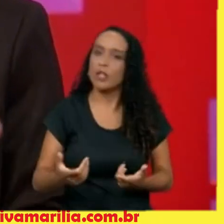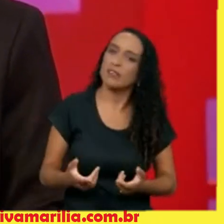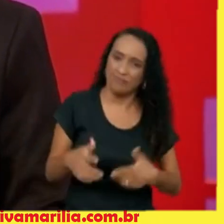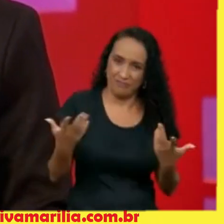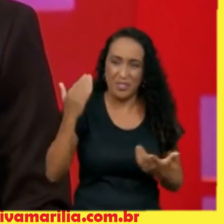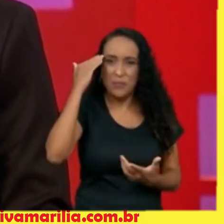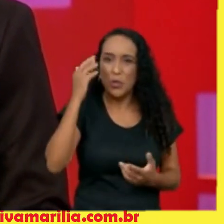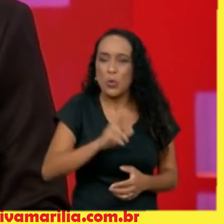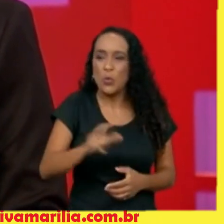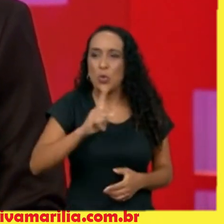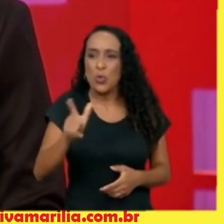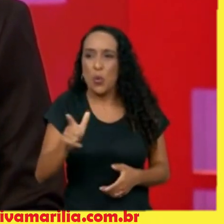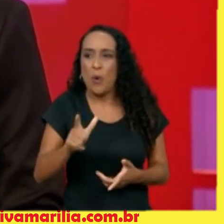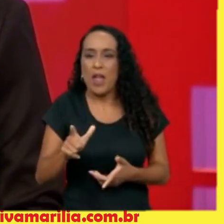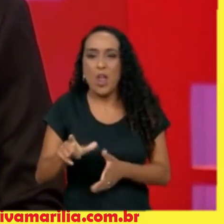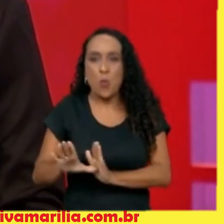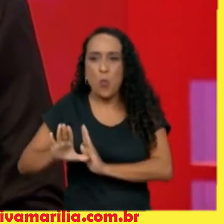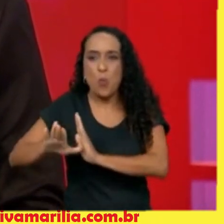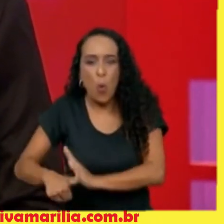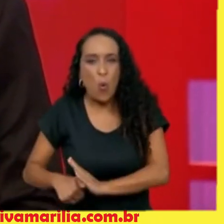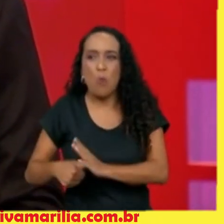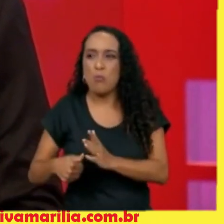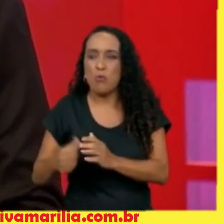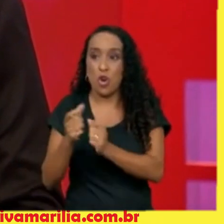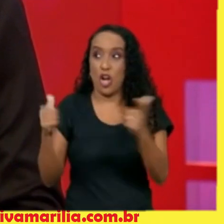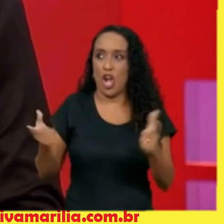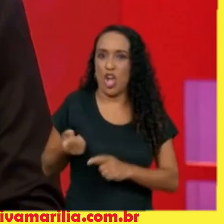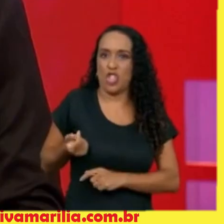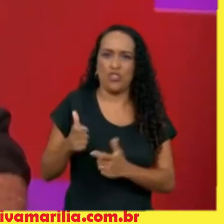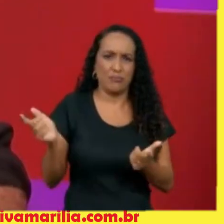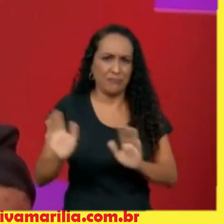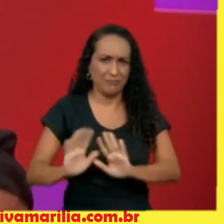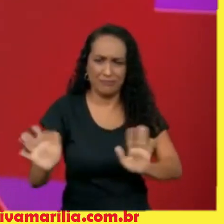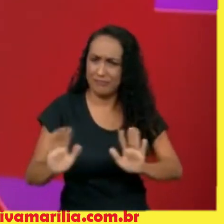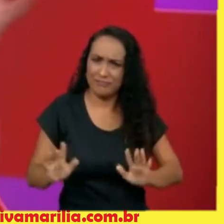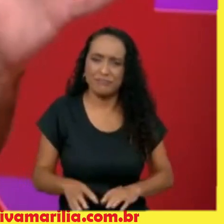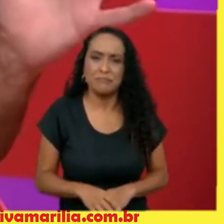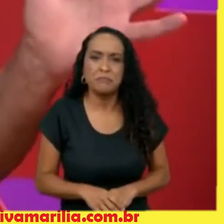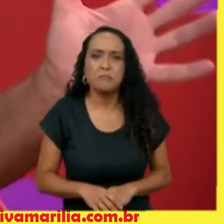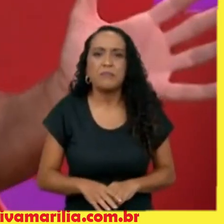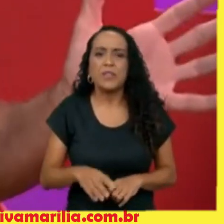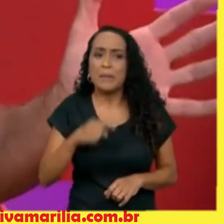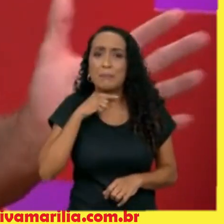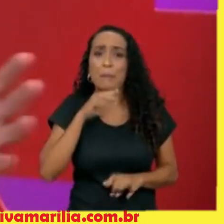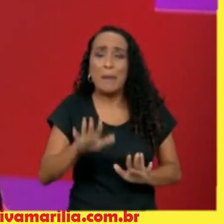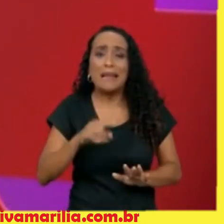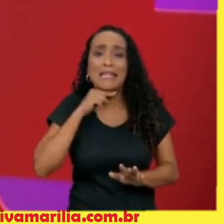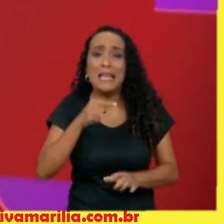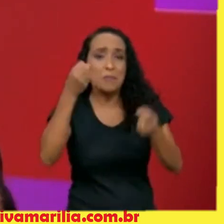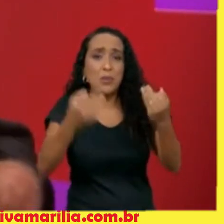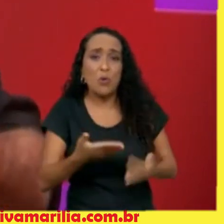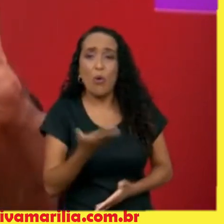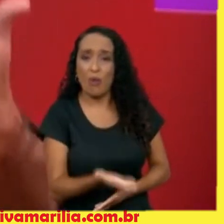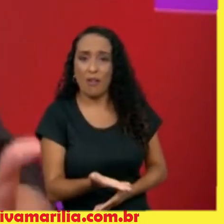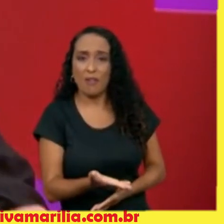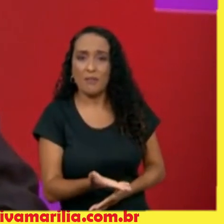gente vai ter que pagar. Nas lojas americanas, que dá claro, 2 ou 3 anos de Bolsa Família, etc, etc. Ou seja, ninguém explicou para esse cara. Ele está sendo, né?